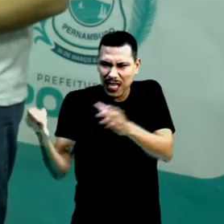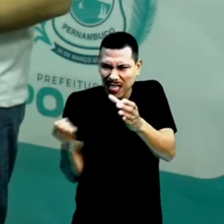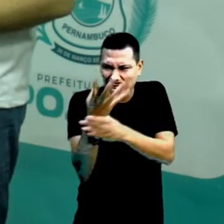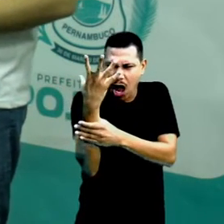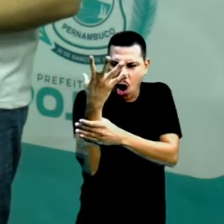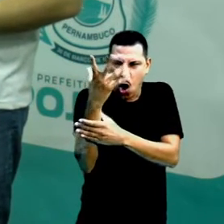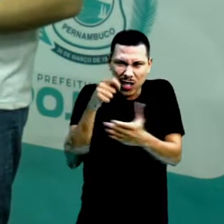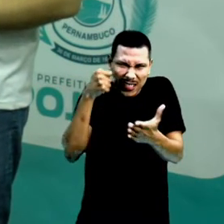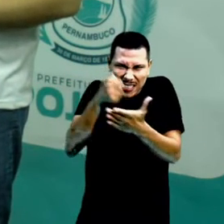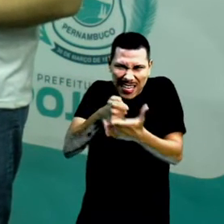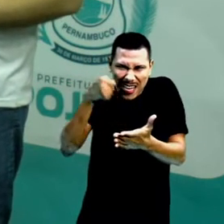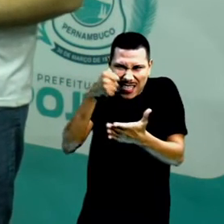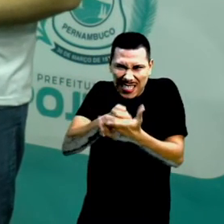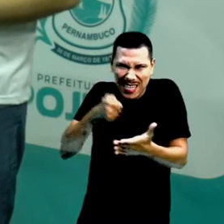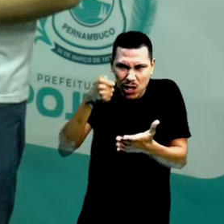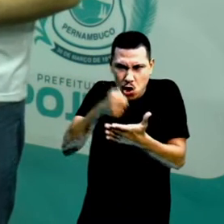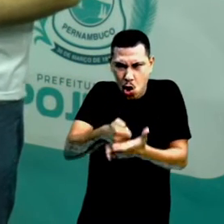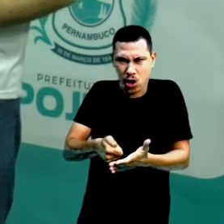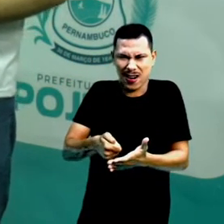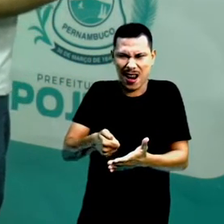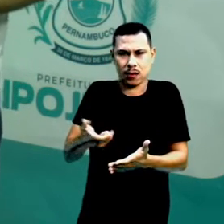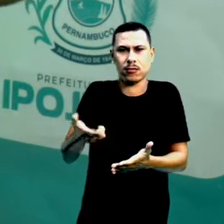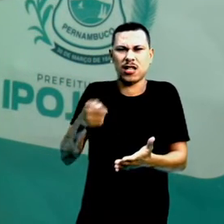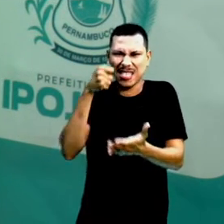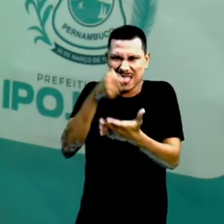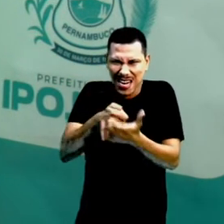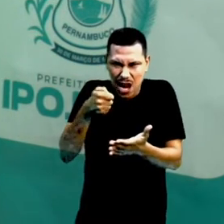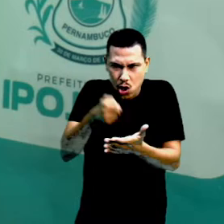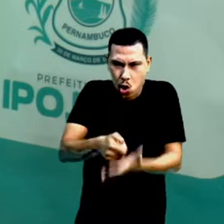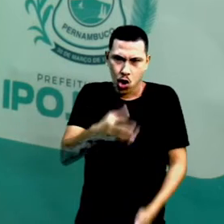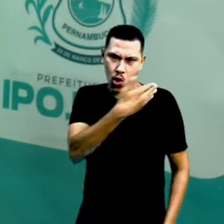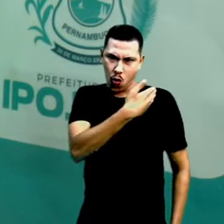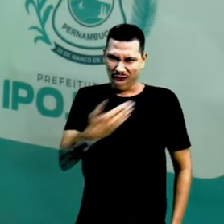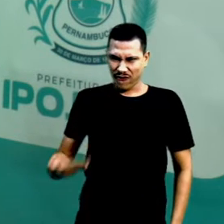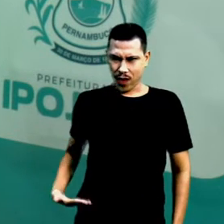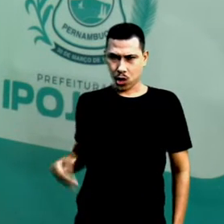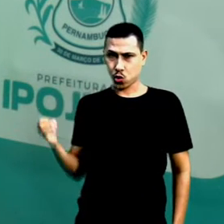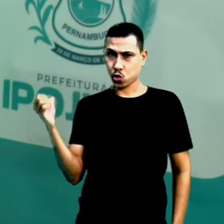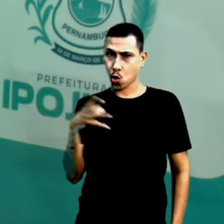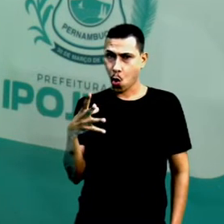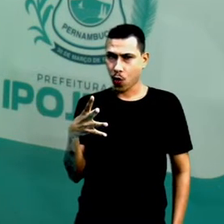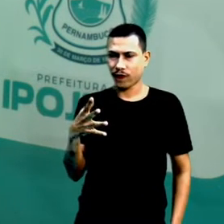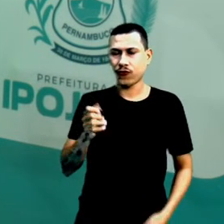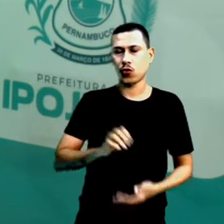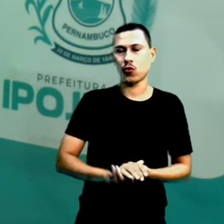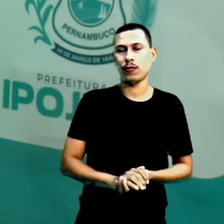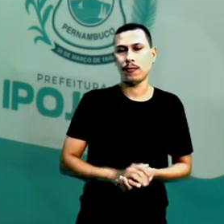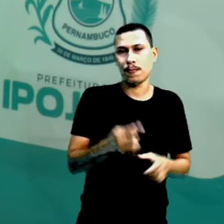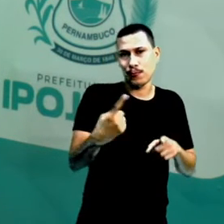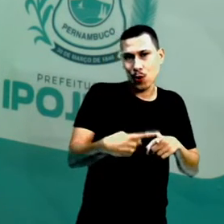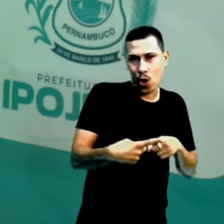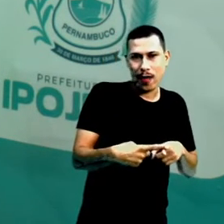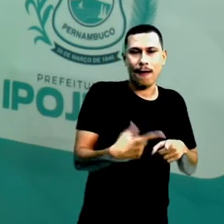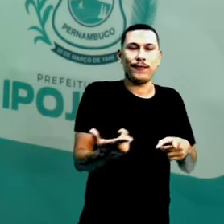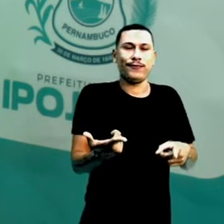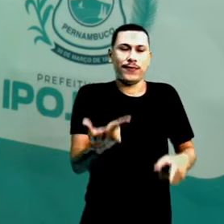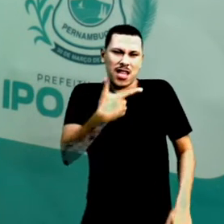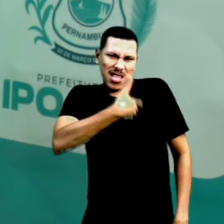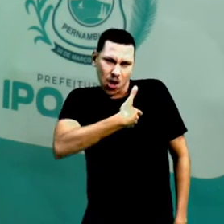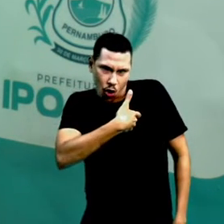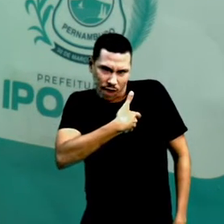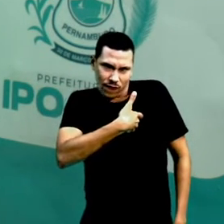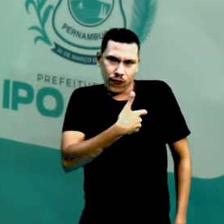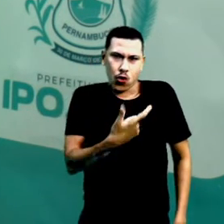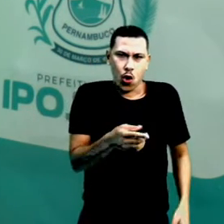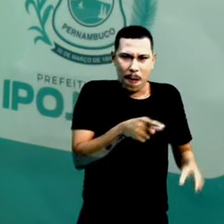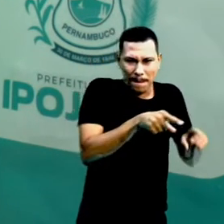chamada ditadura do Estado Novo, tá bem? Então, em 1937, e vai ficar governando até 45, tá